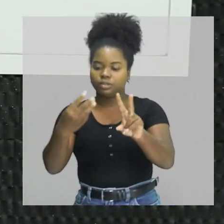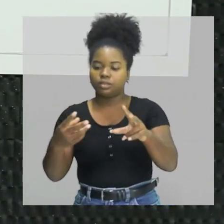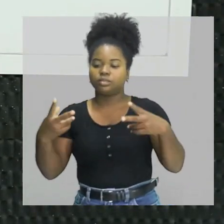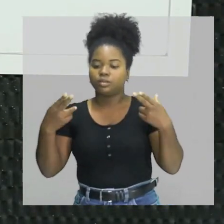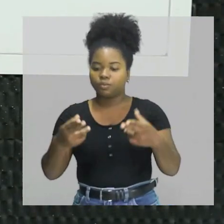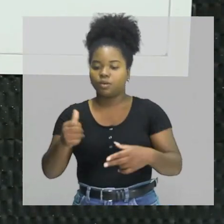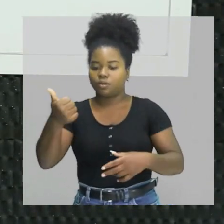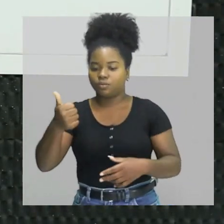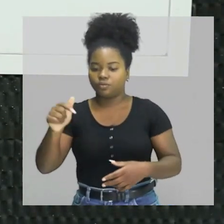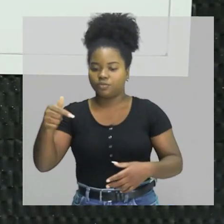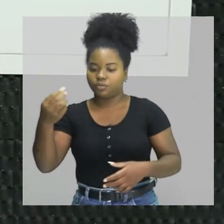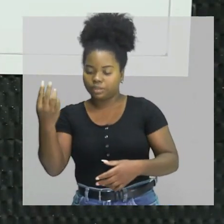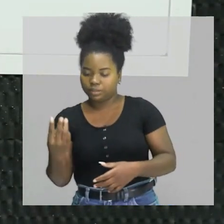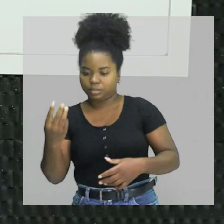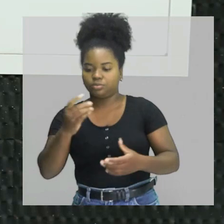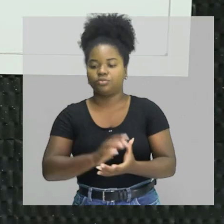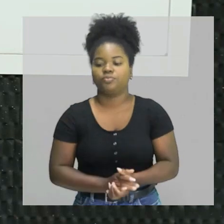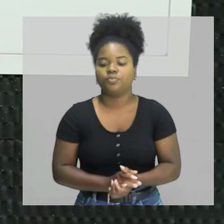ter o